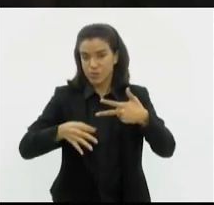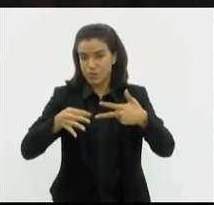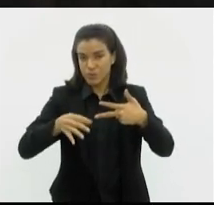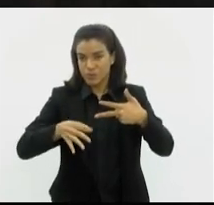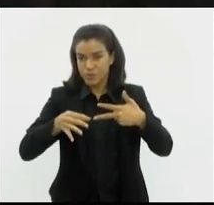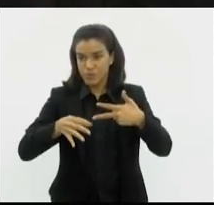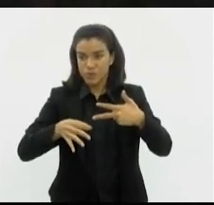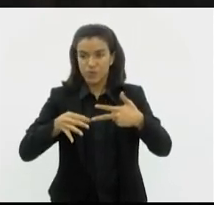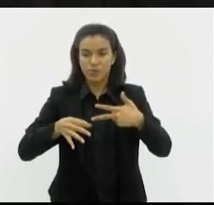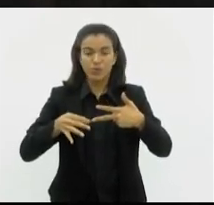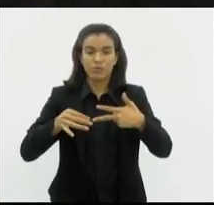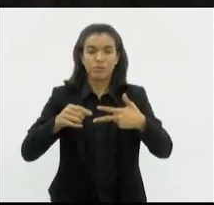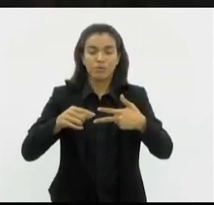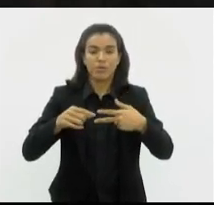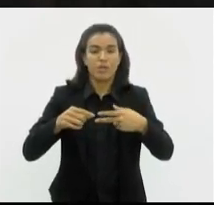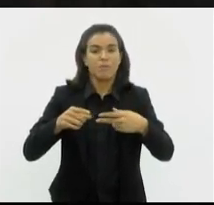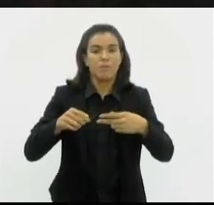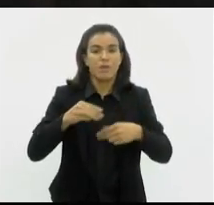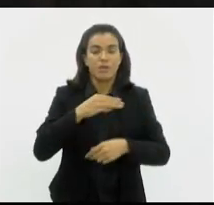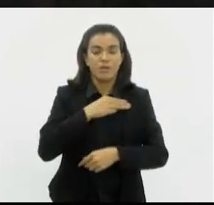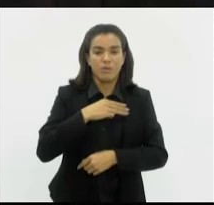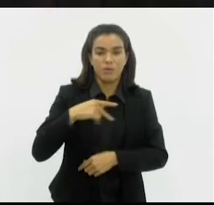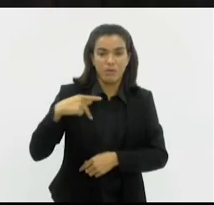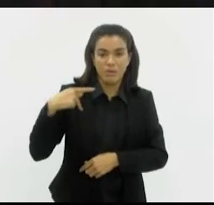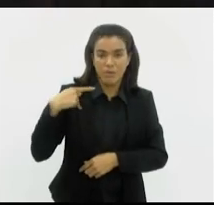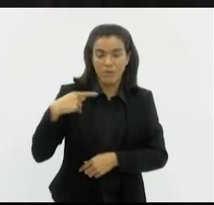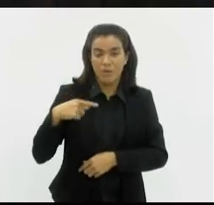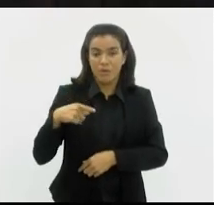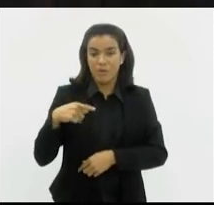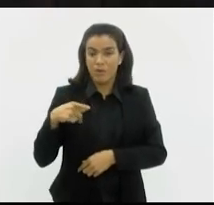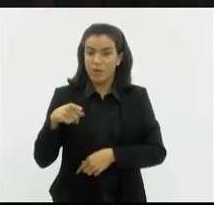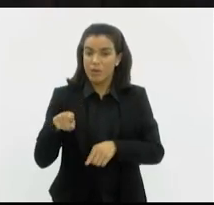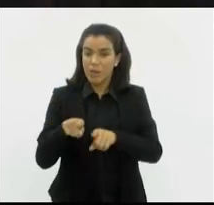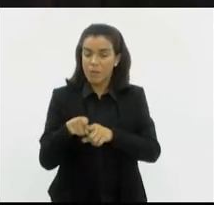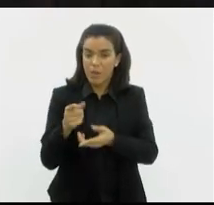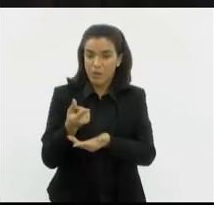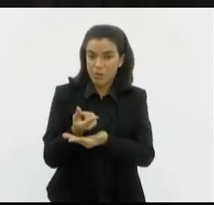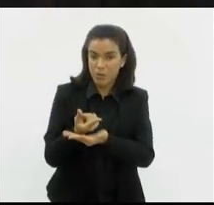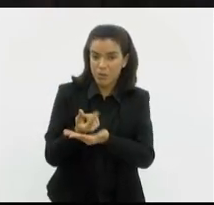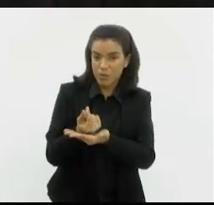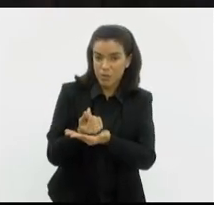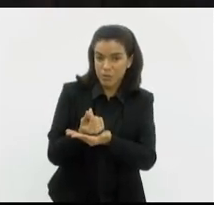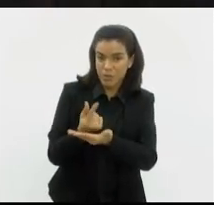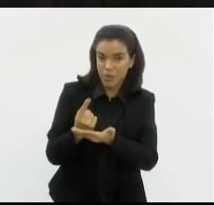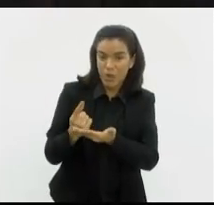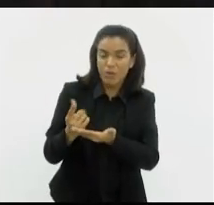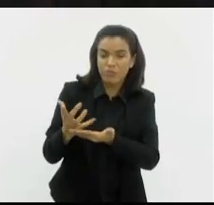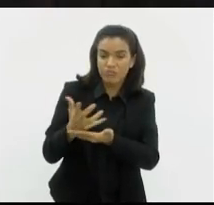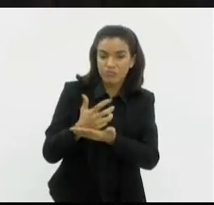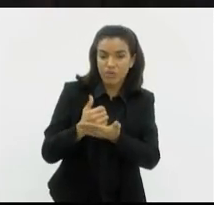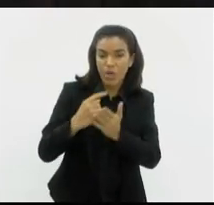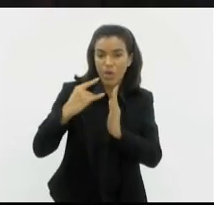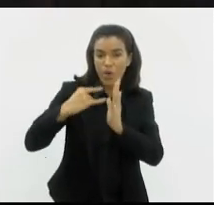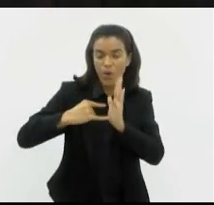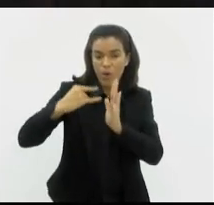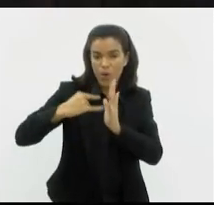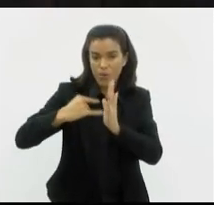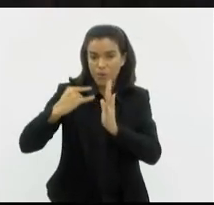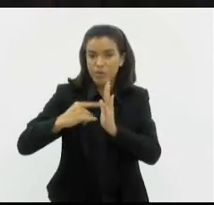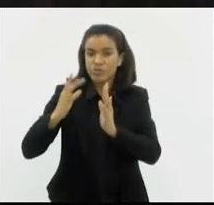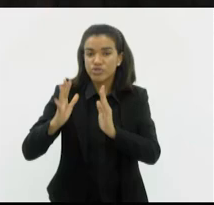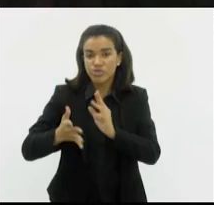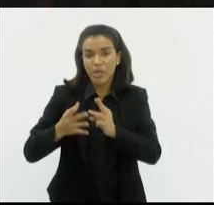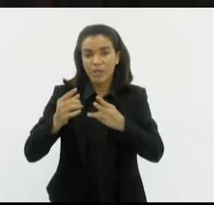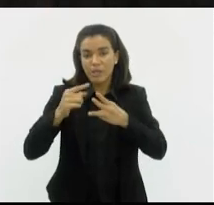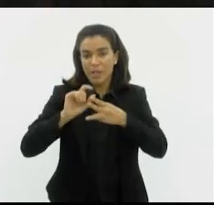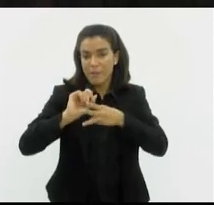judiciário, do Ministério Público, do Tribunal de Contas, receberam as três